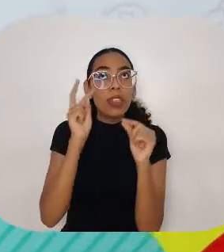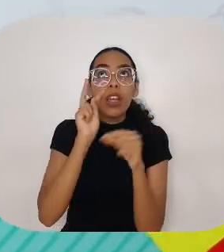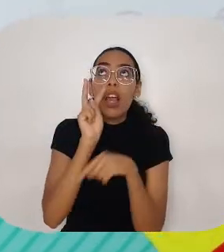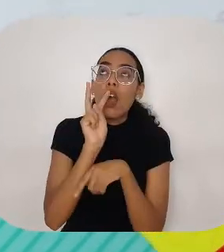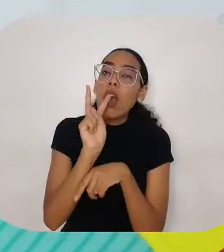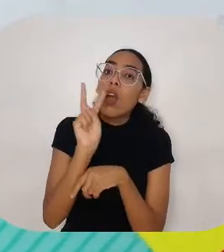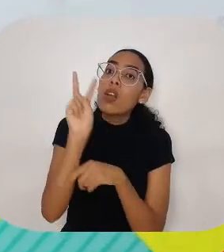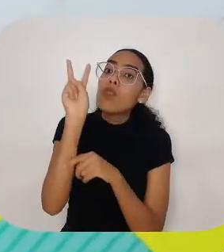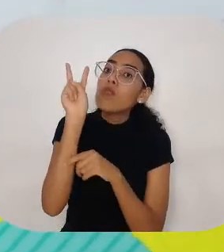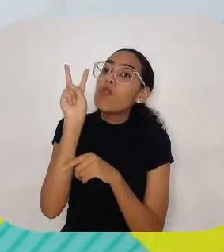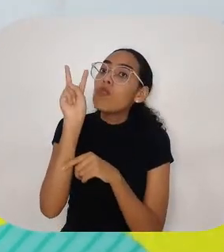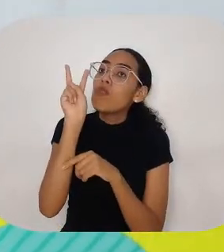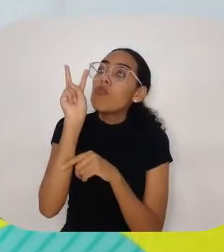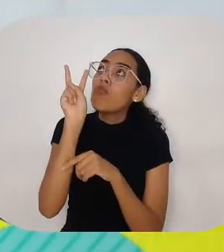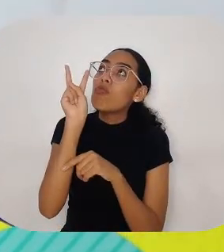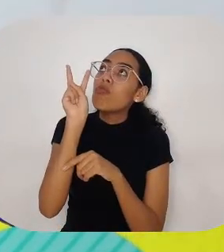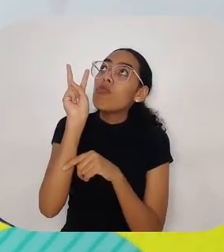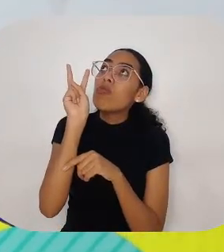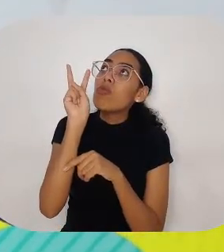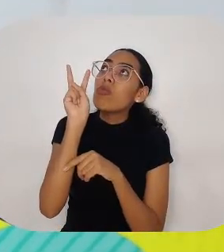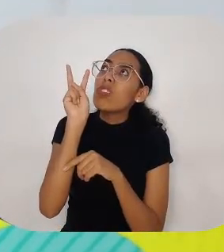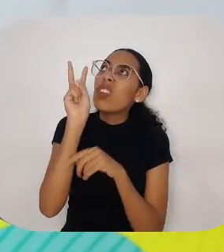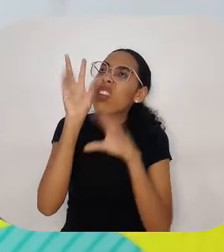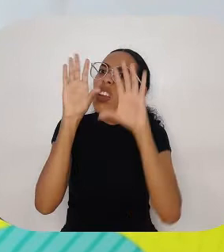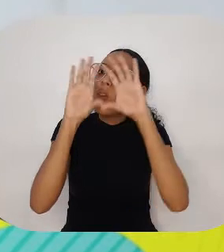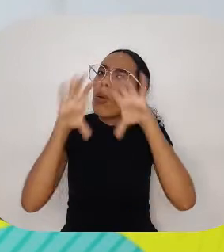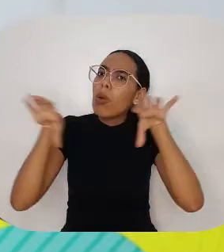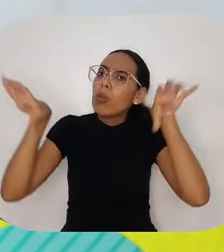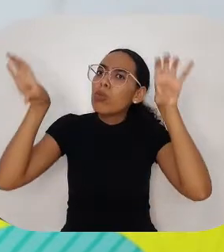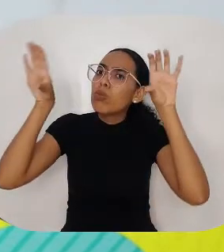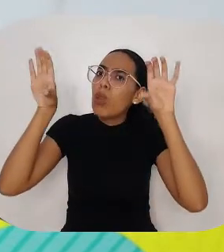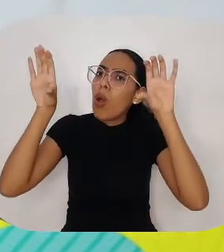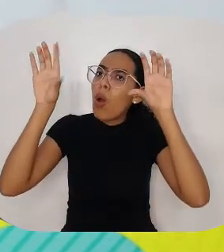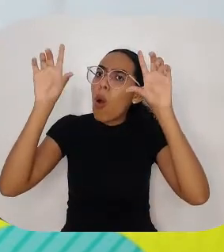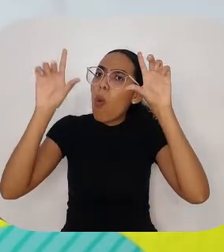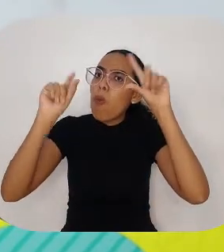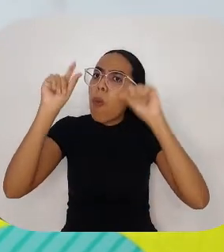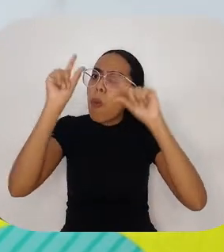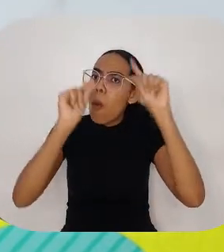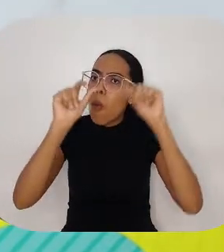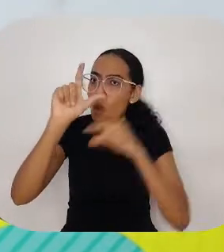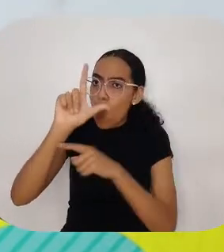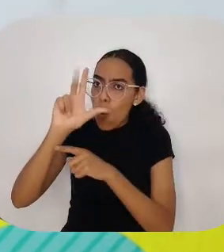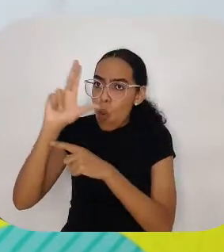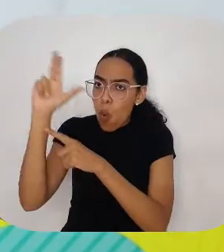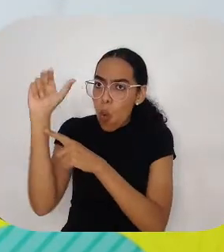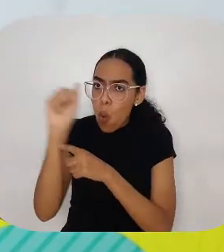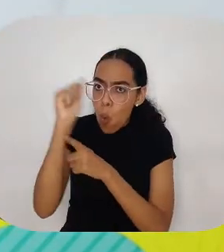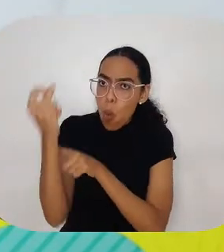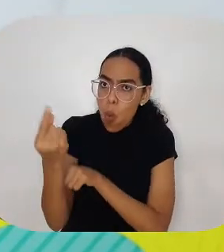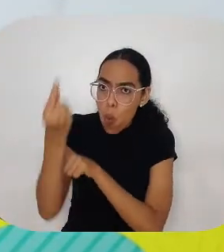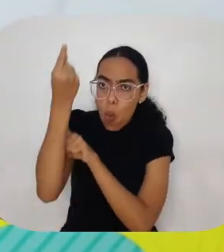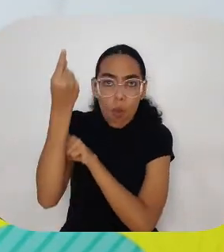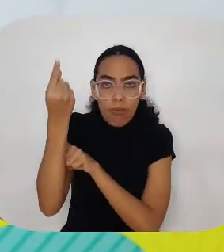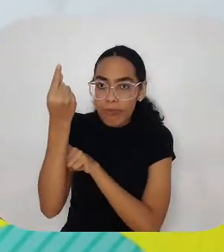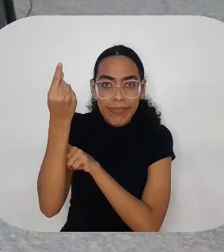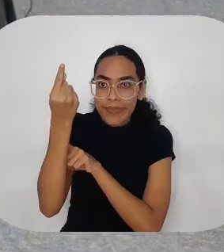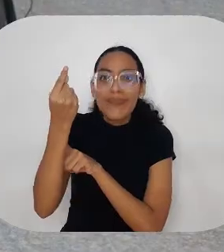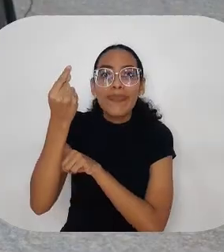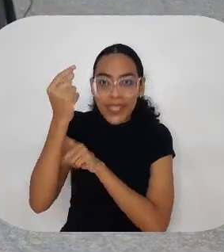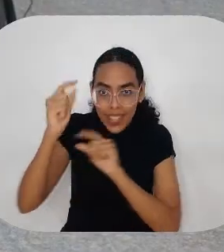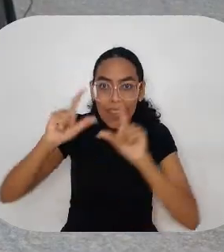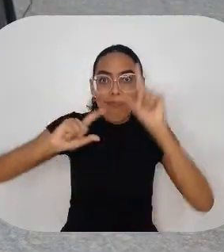subiram para o luar do sertão. E no luar do sertão não tem só lua, não. Tem sabe o